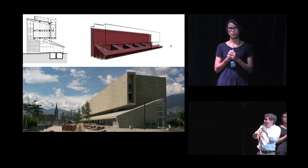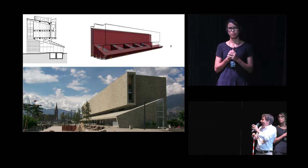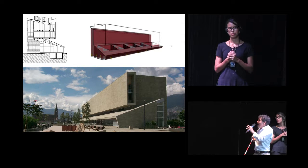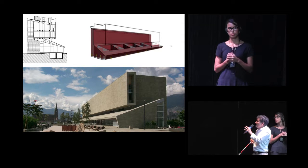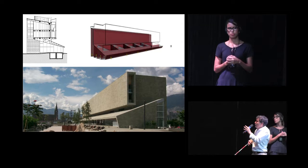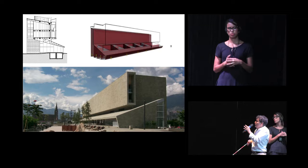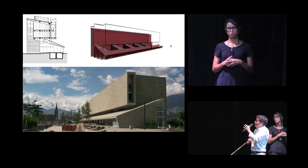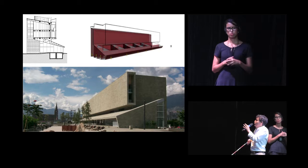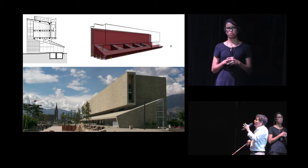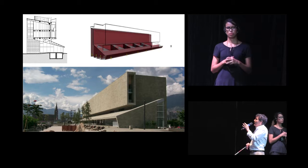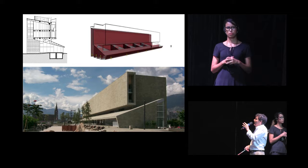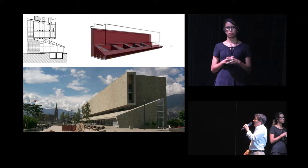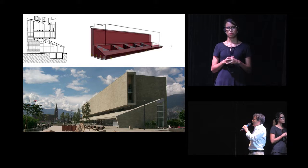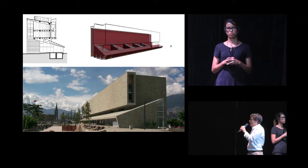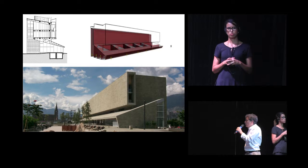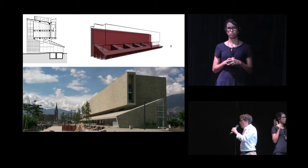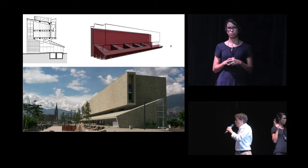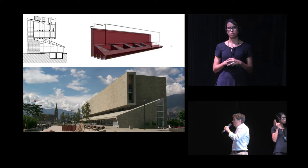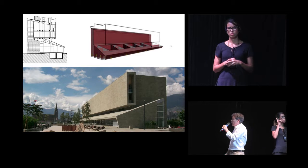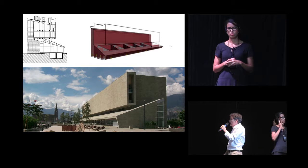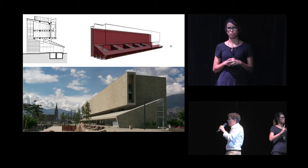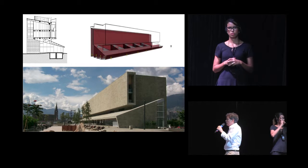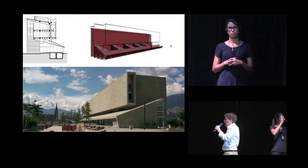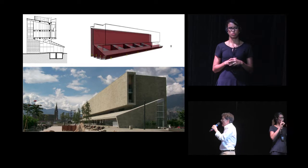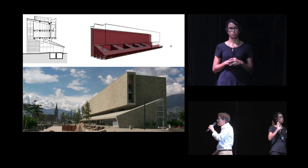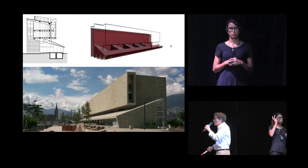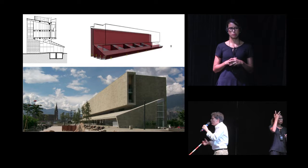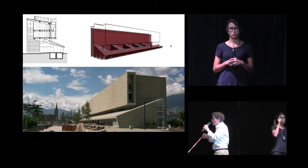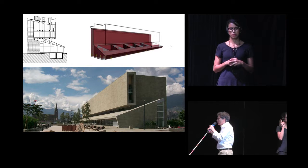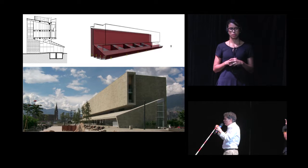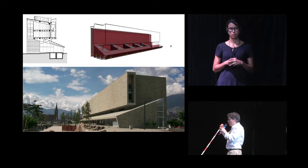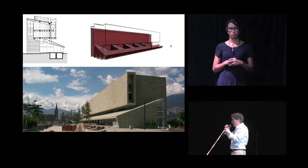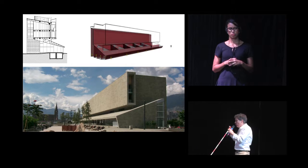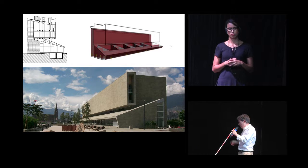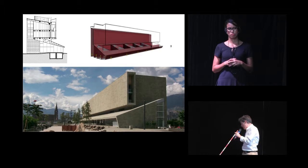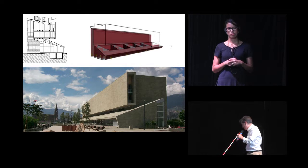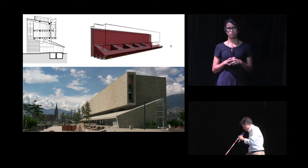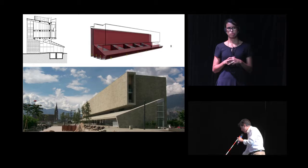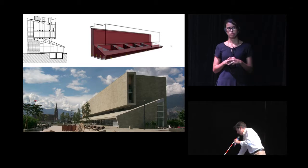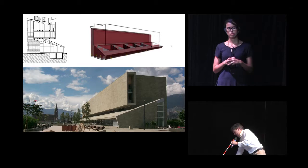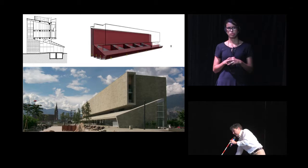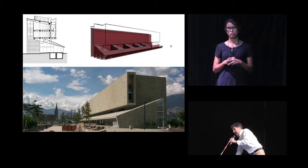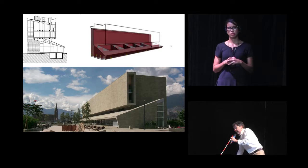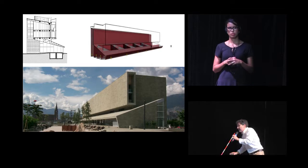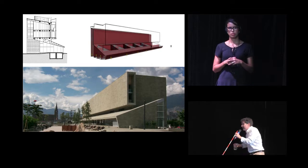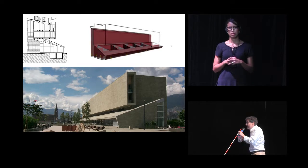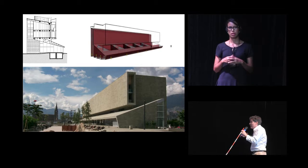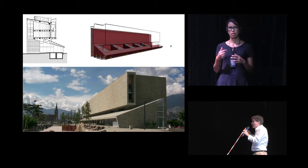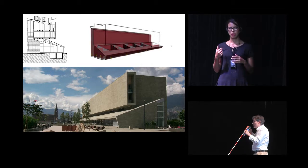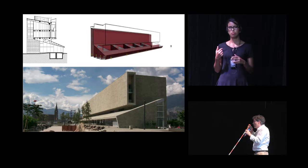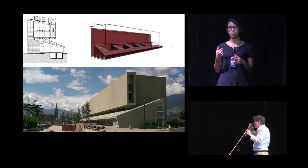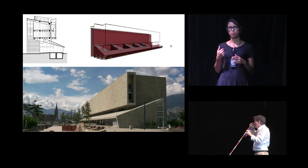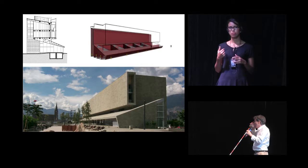cera perdida. Aí onde acontece tudo, onde acontecem os eventos, onde condicionamos o comportamento